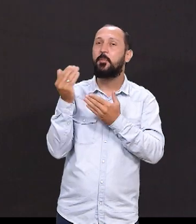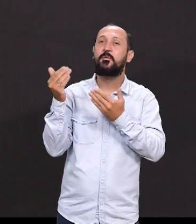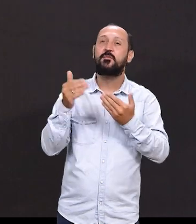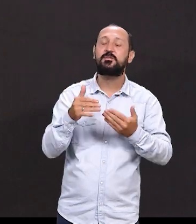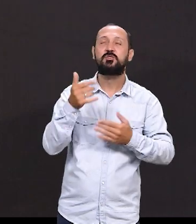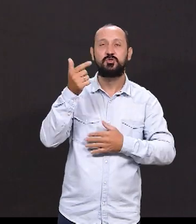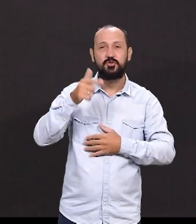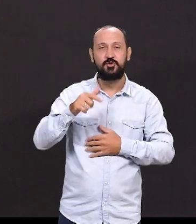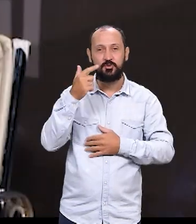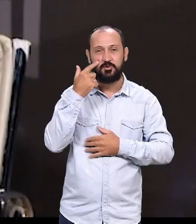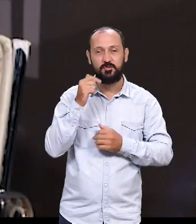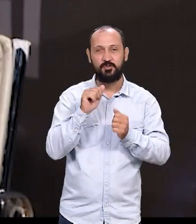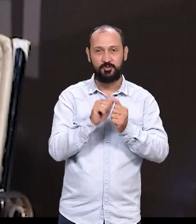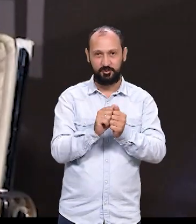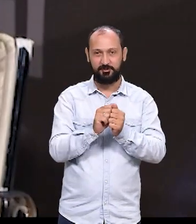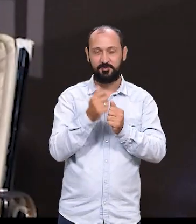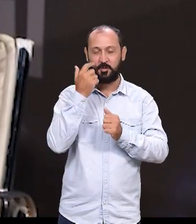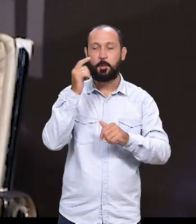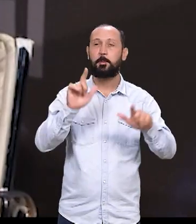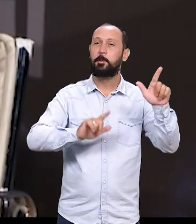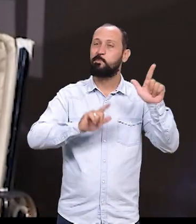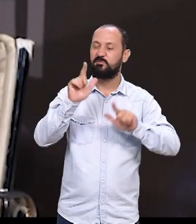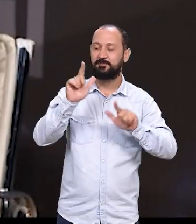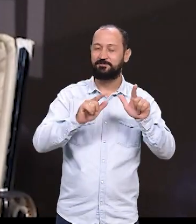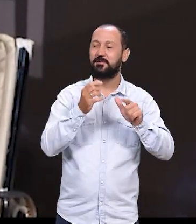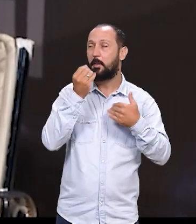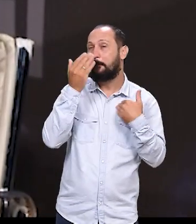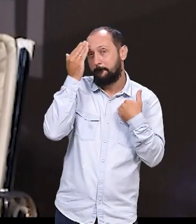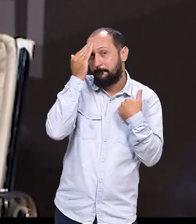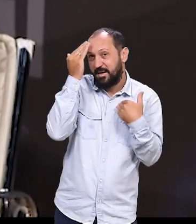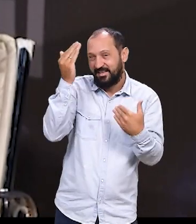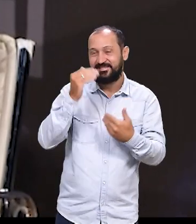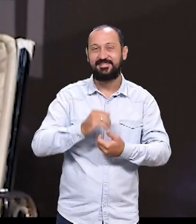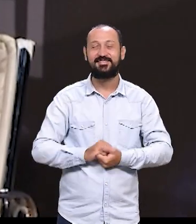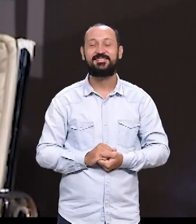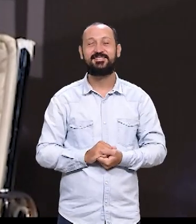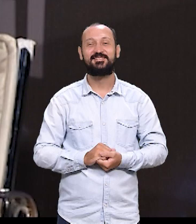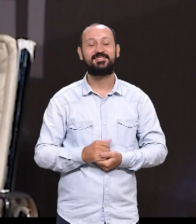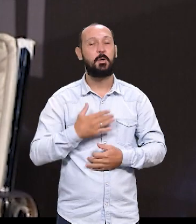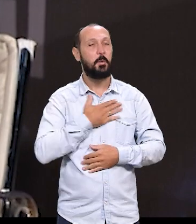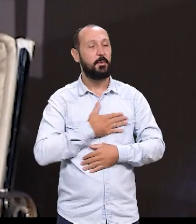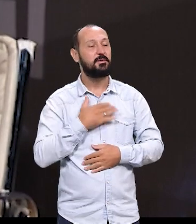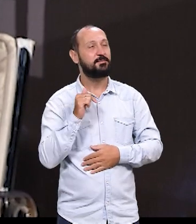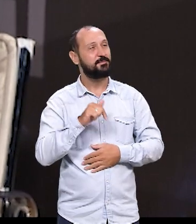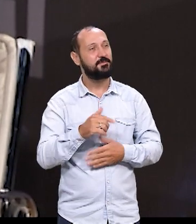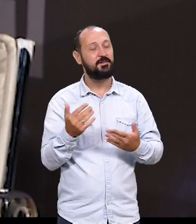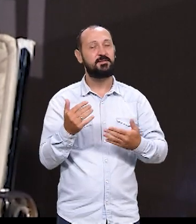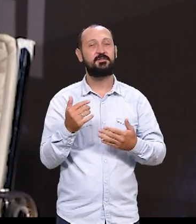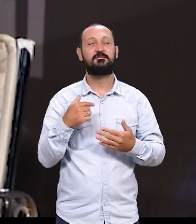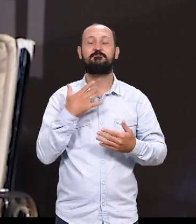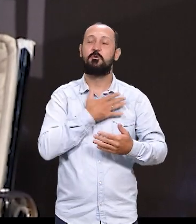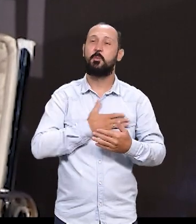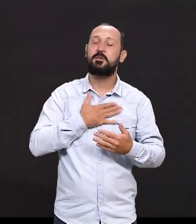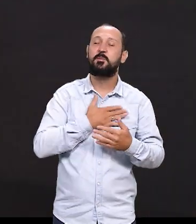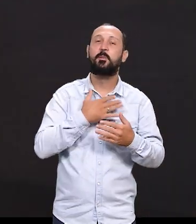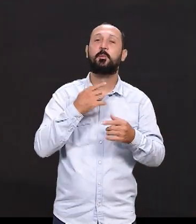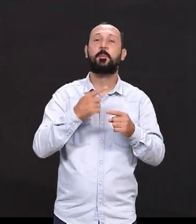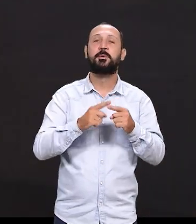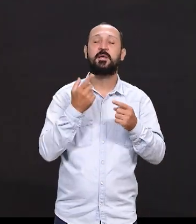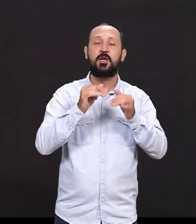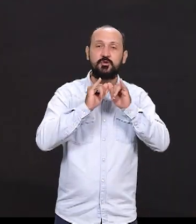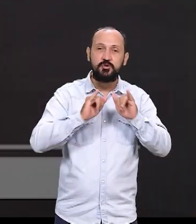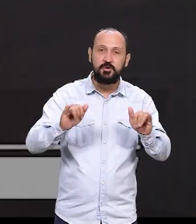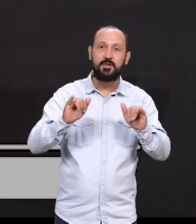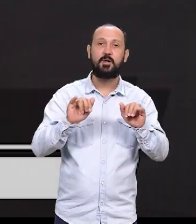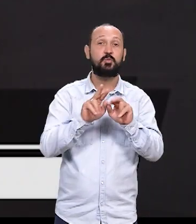Fabrício colacino Doutor Que bom ter o senhor novamente aqui com a gente no programa segurança em Pauta muito obrigada viu prazer é